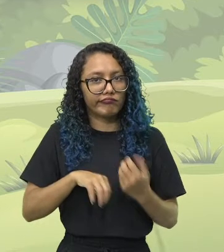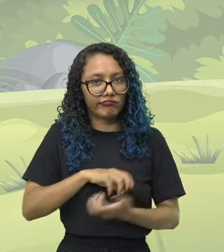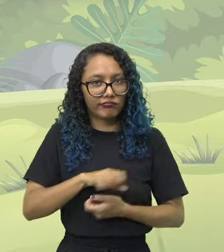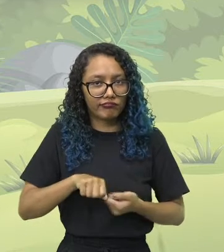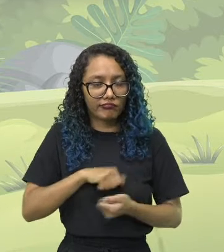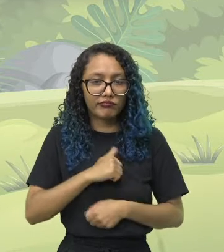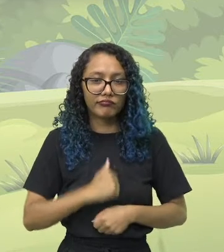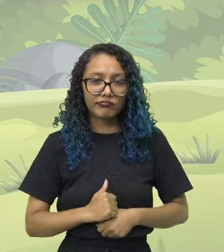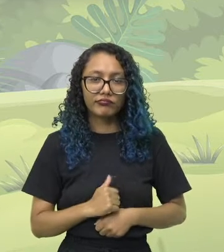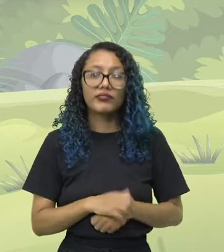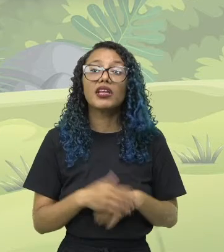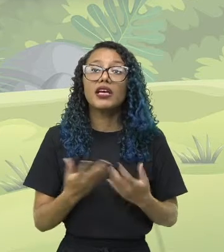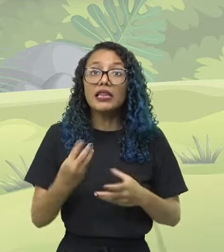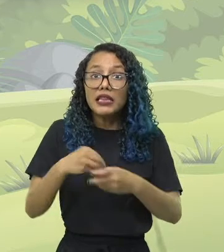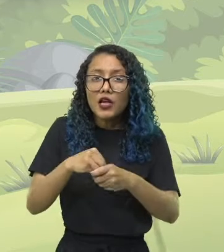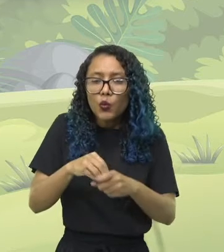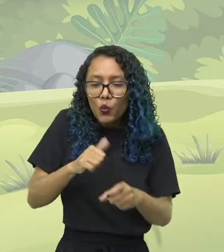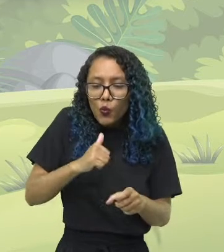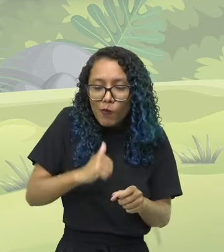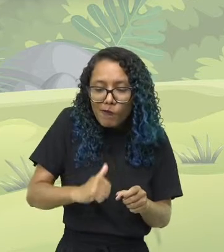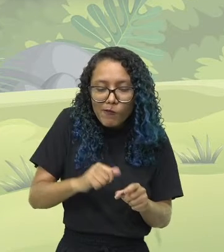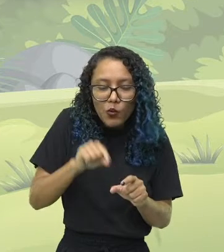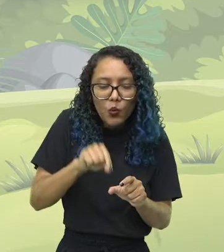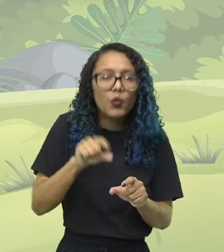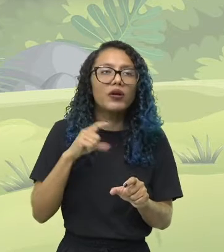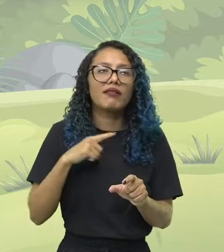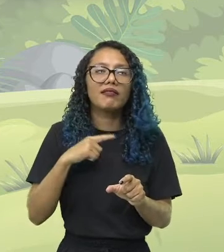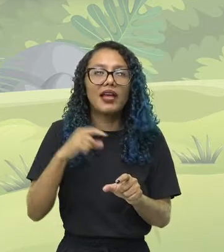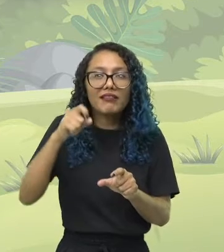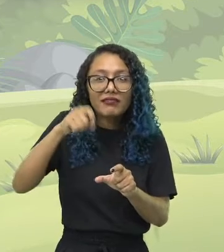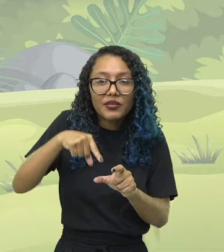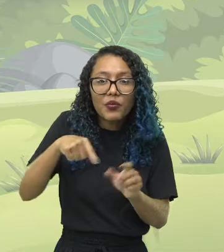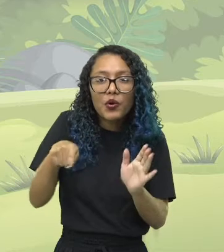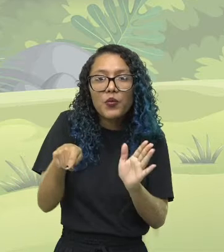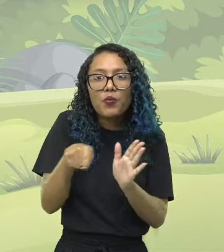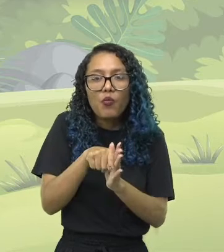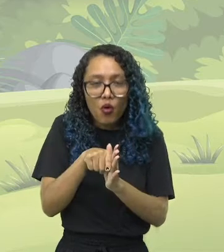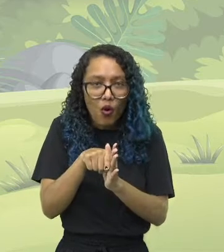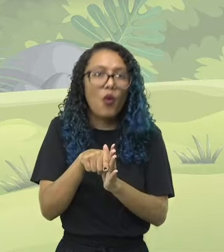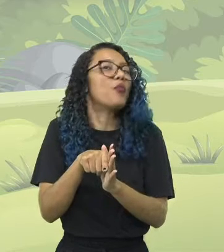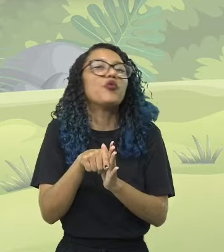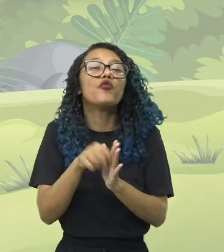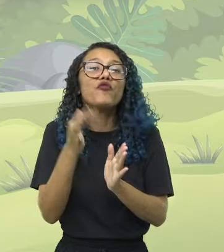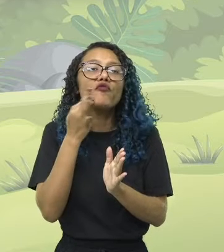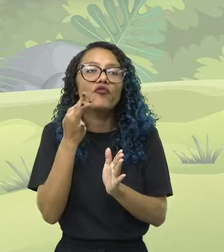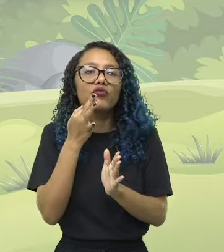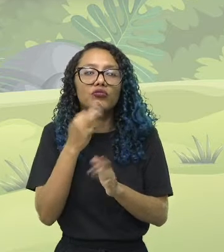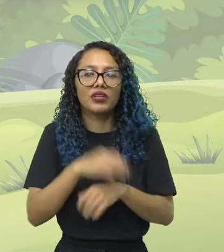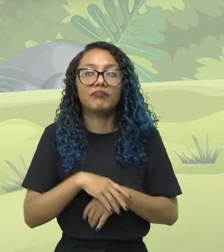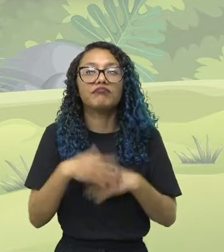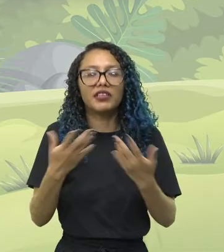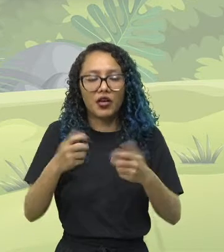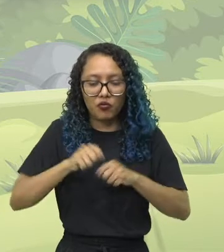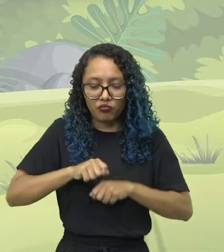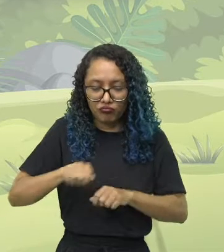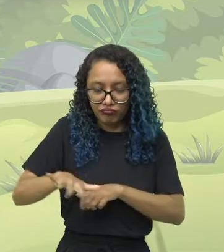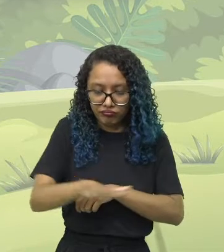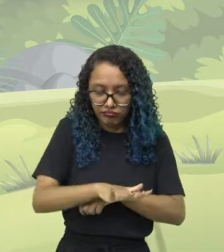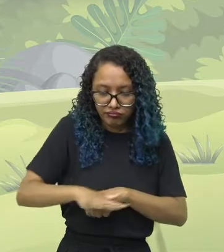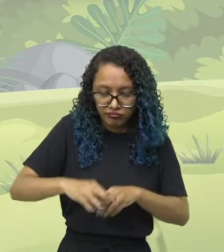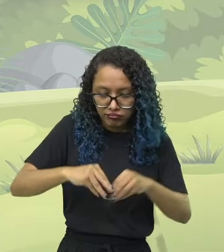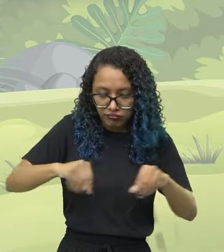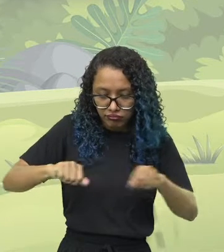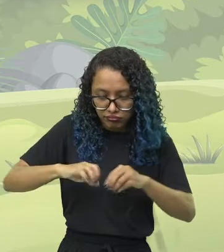as sementes dos frutos que lhes serviram de alimentação. Espalhadas pelo solo, essas sementes